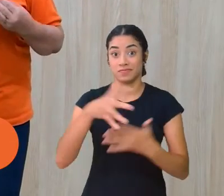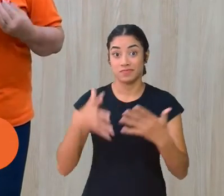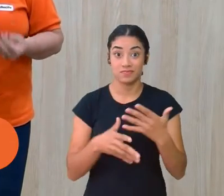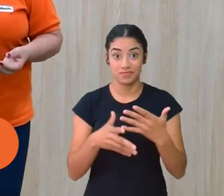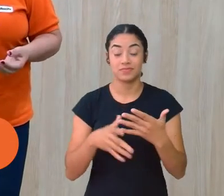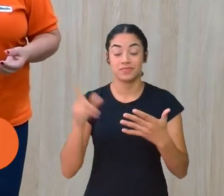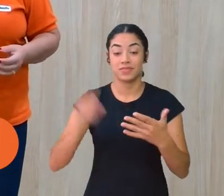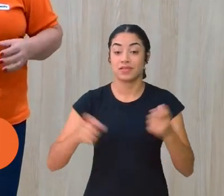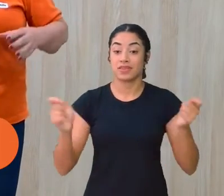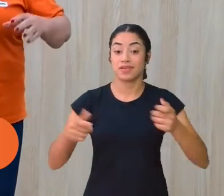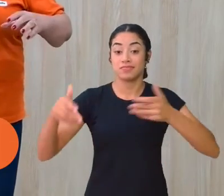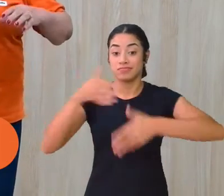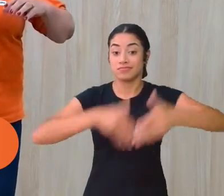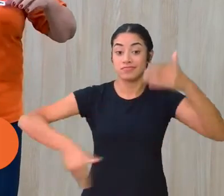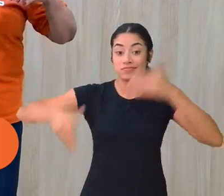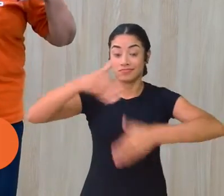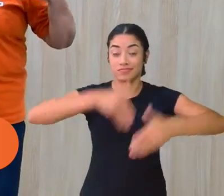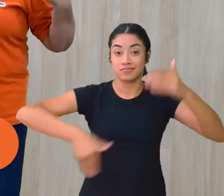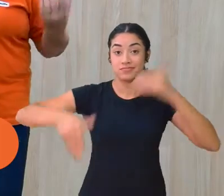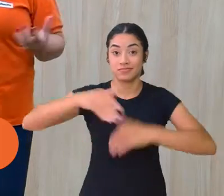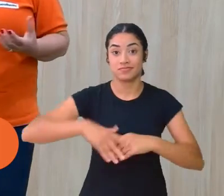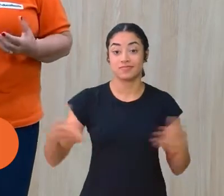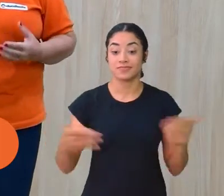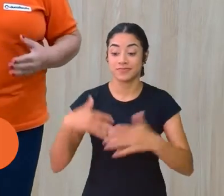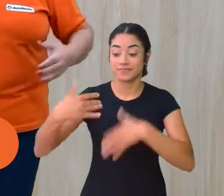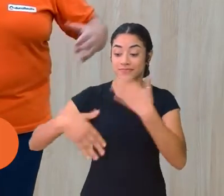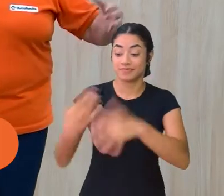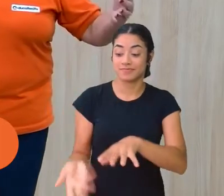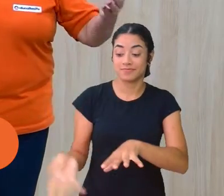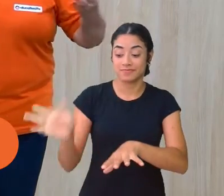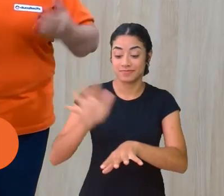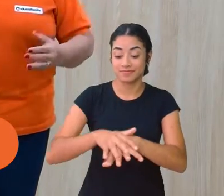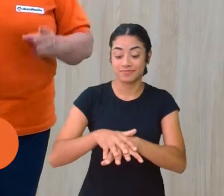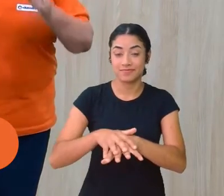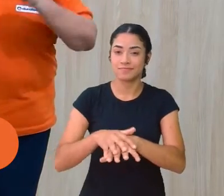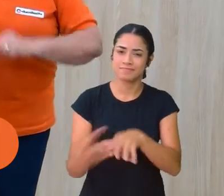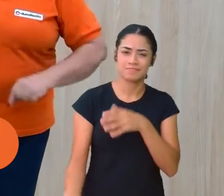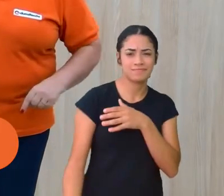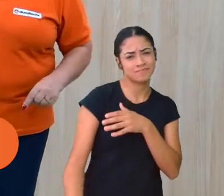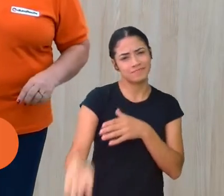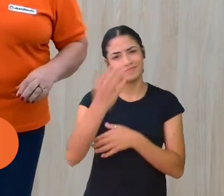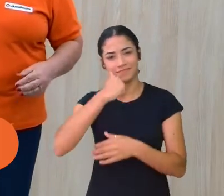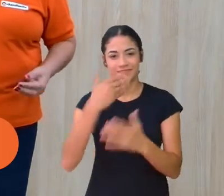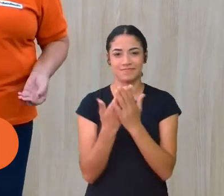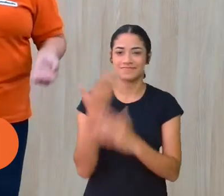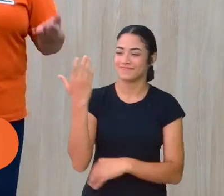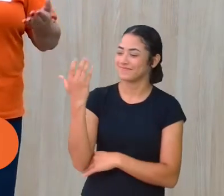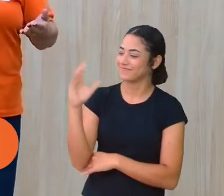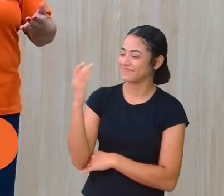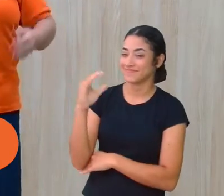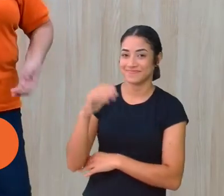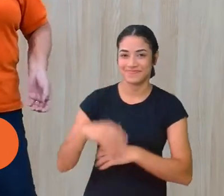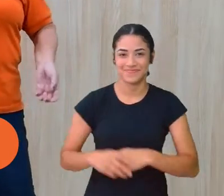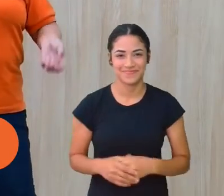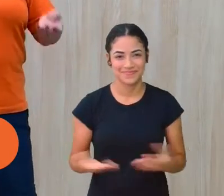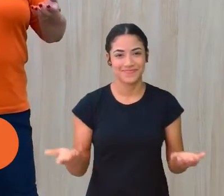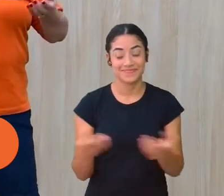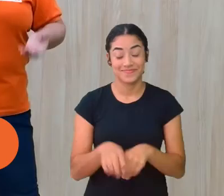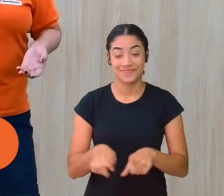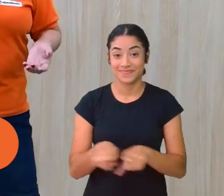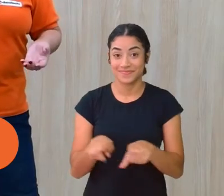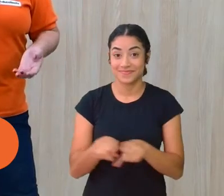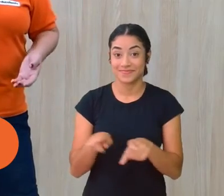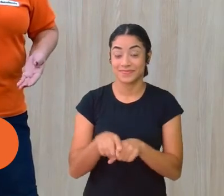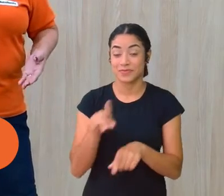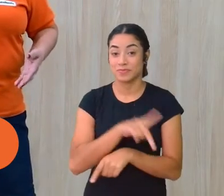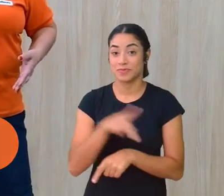podem participar. Então, aí o nosso processo de inclusão é chamar a todos para essa aula de ciência. Mas a professora Cláudia